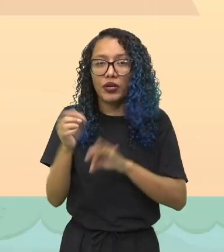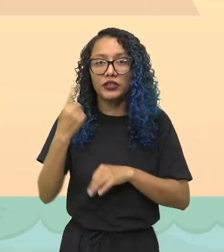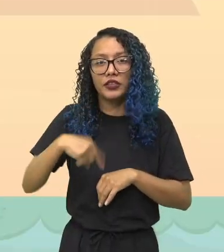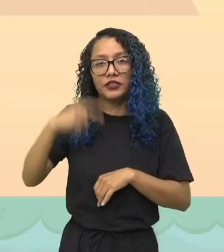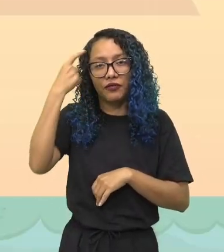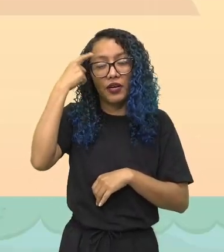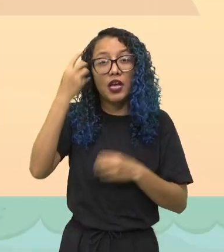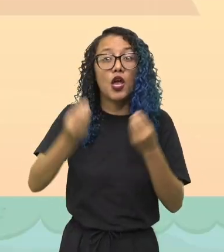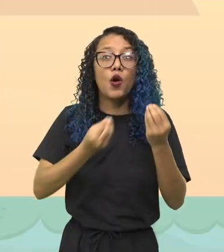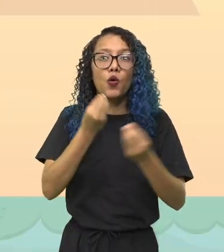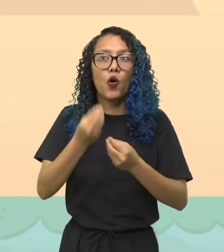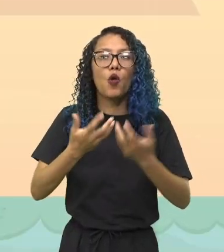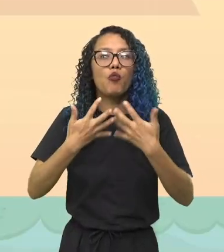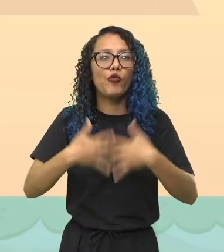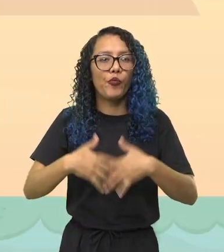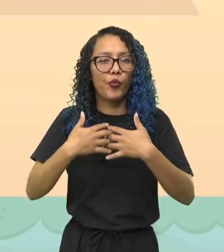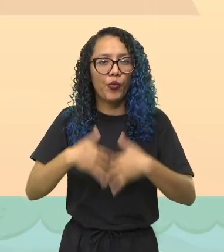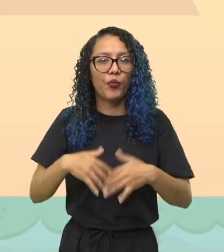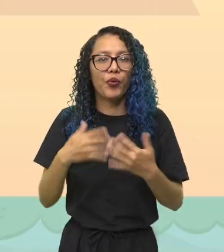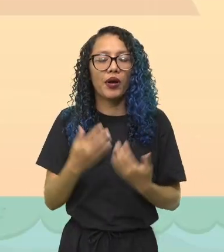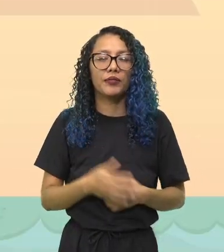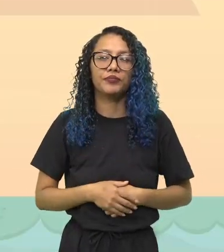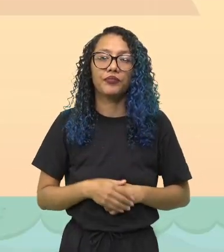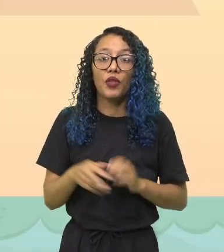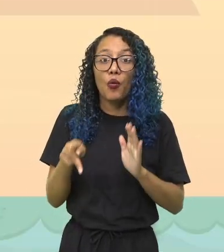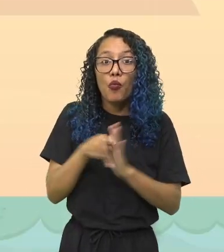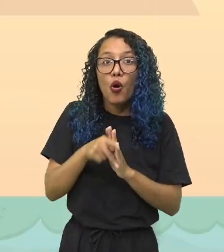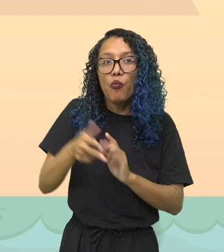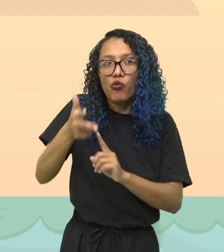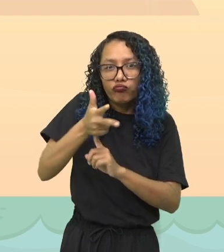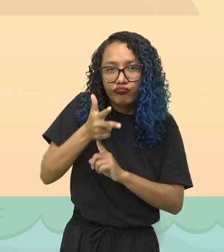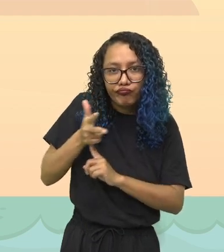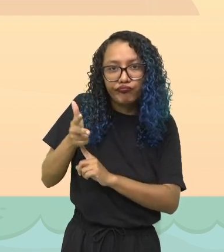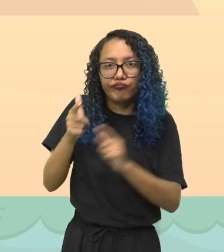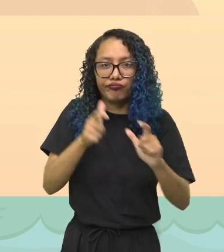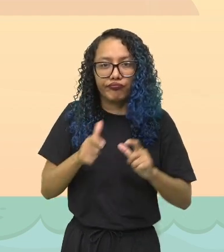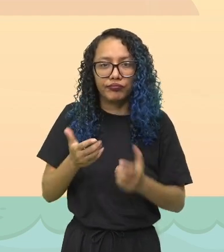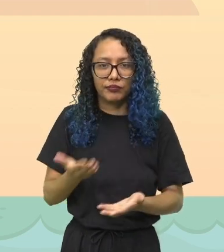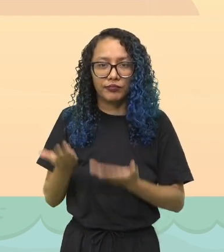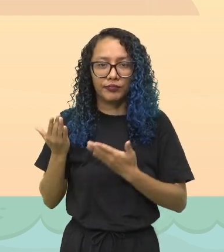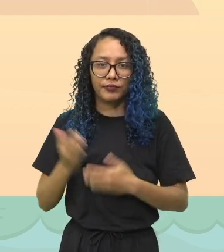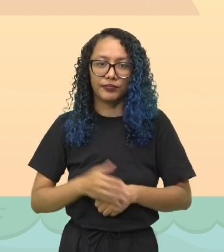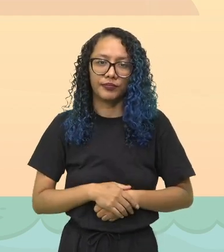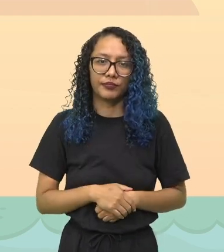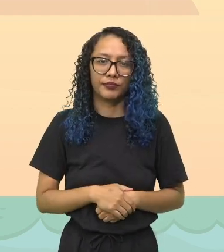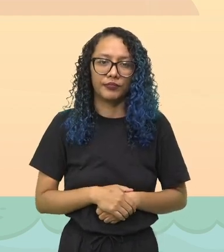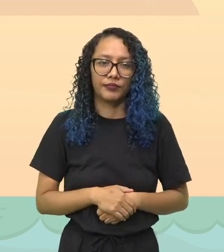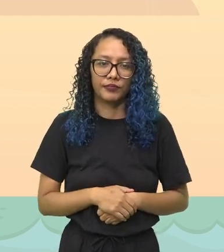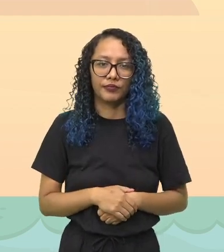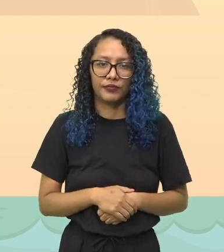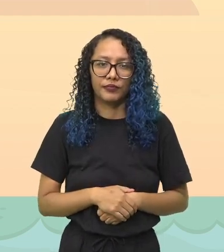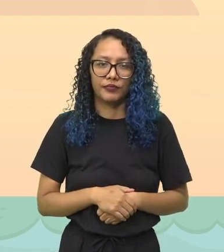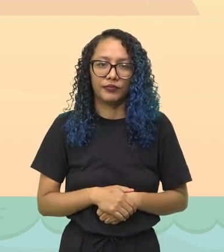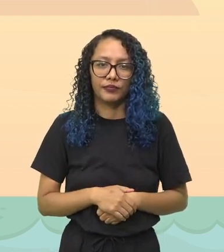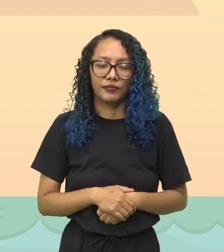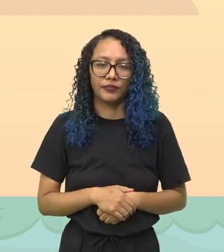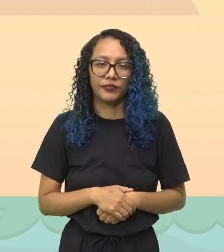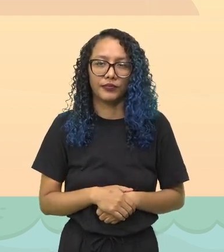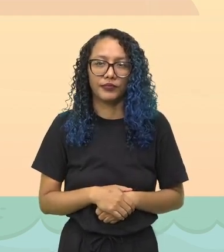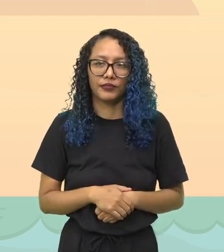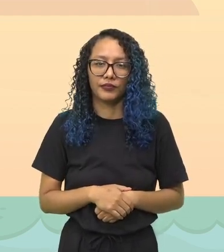eólico. Então, nos parques eólicos, nós temos aí, né, vários